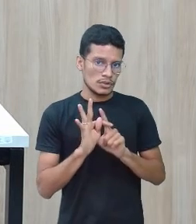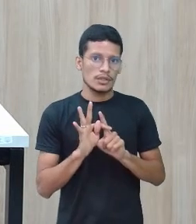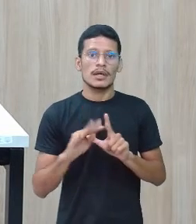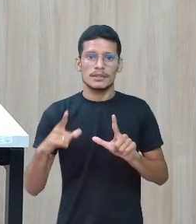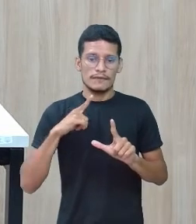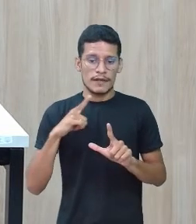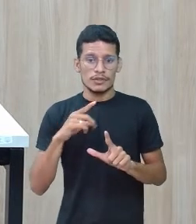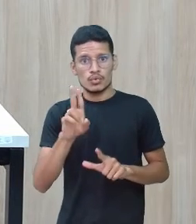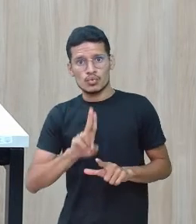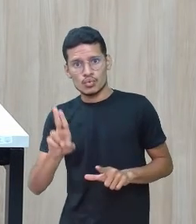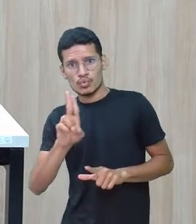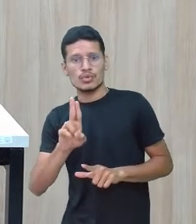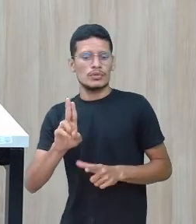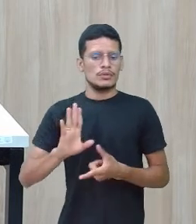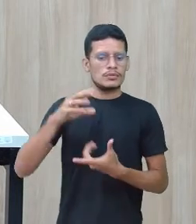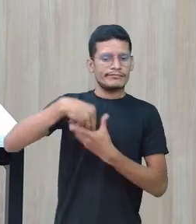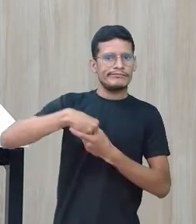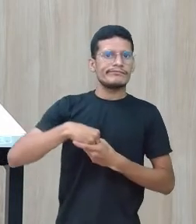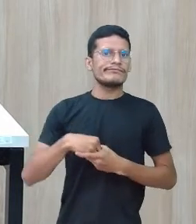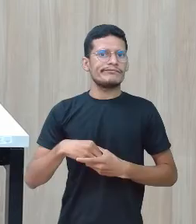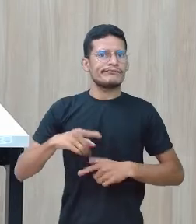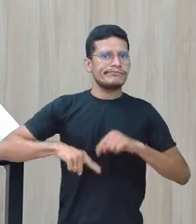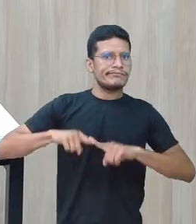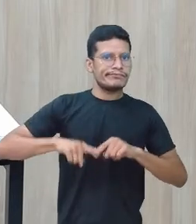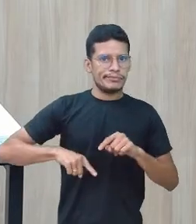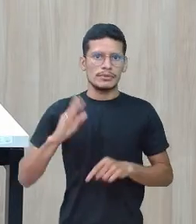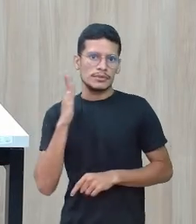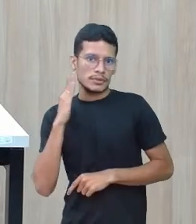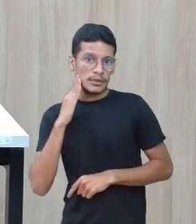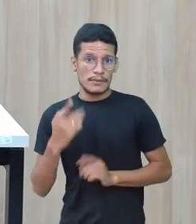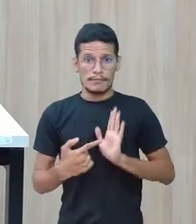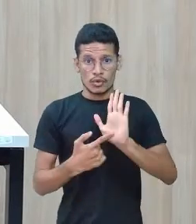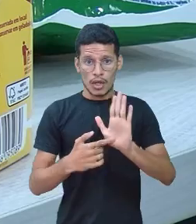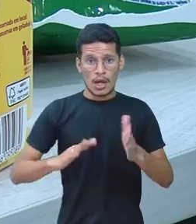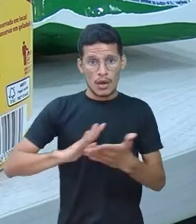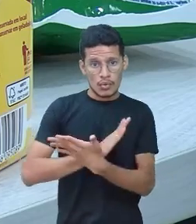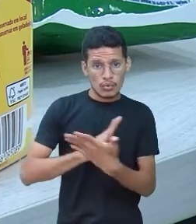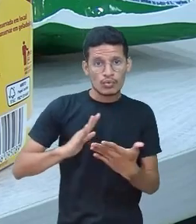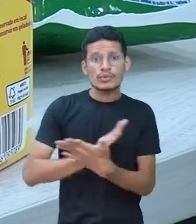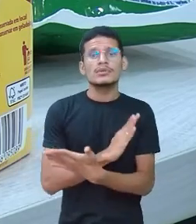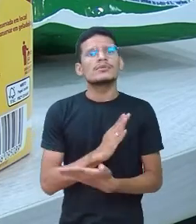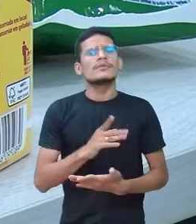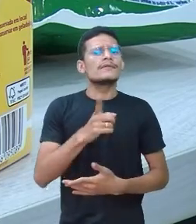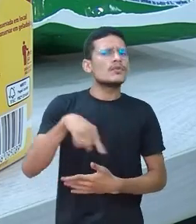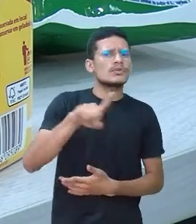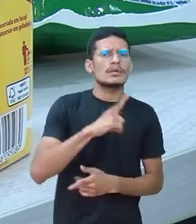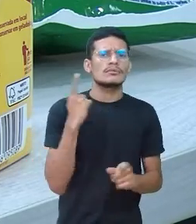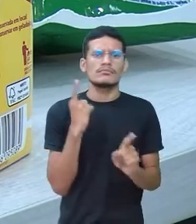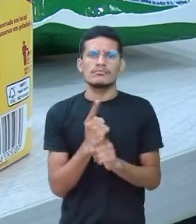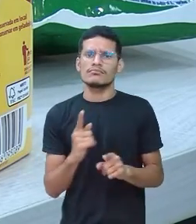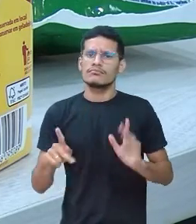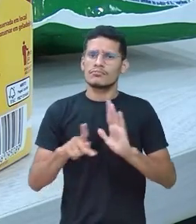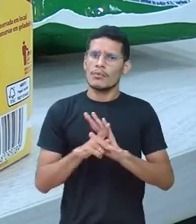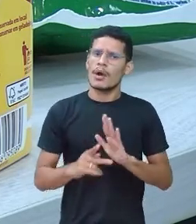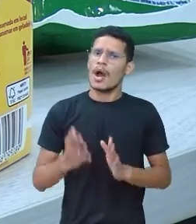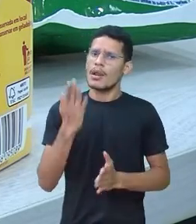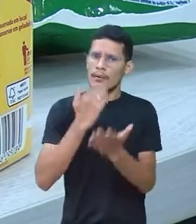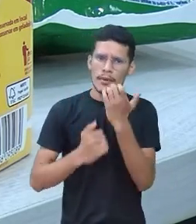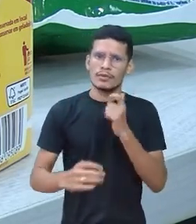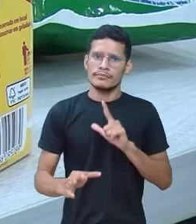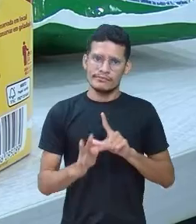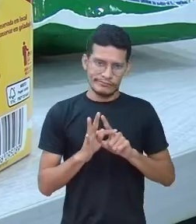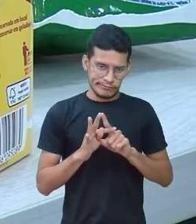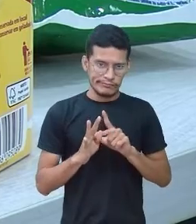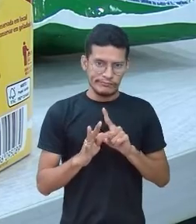fosse utilizado transgênicos. Então eu trago para vocês aqui na mesa, para vocês poderem identificar, não é, os alimentos